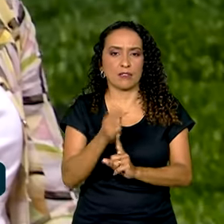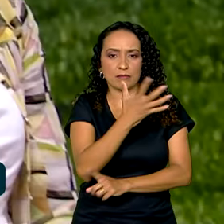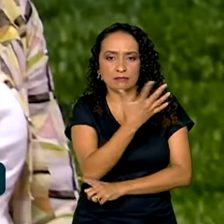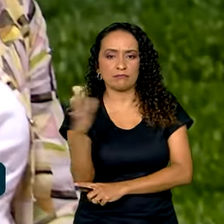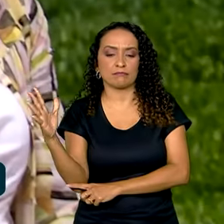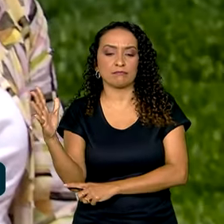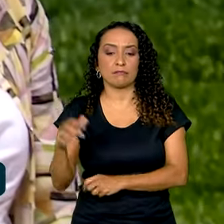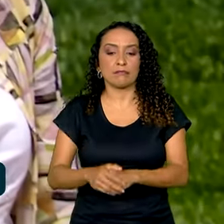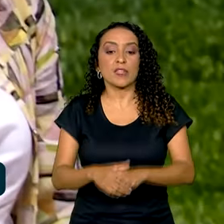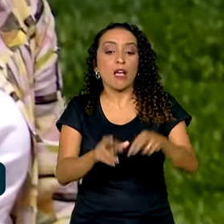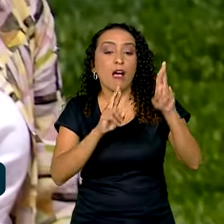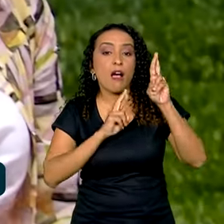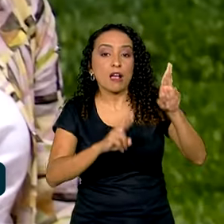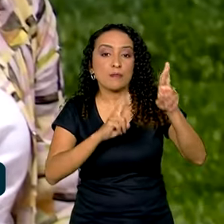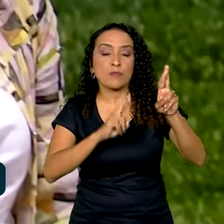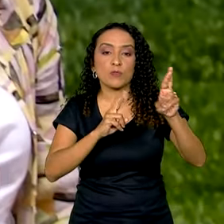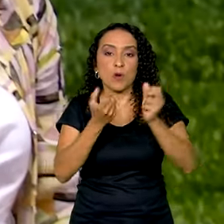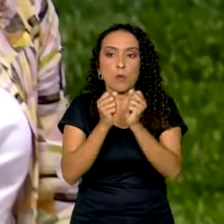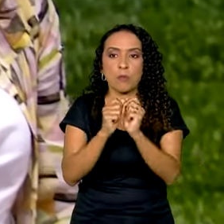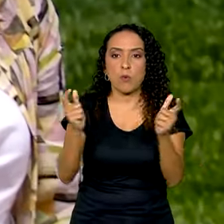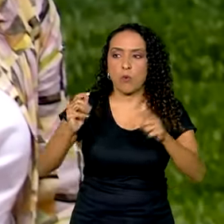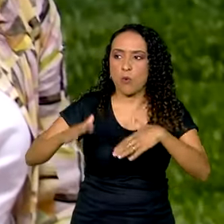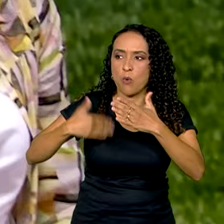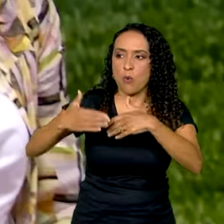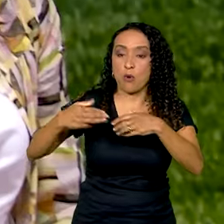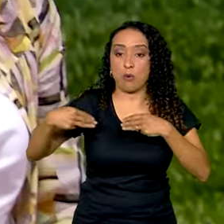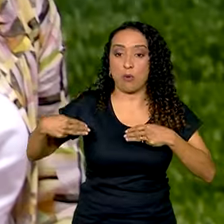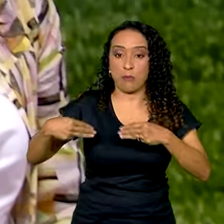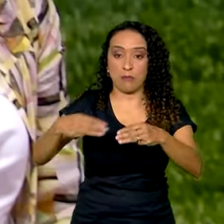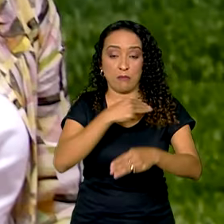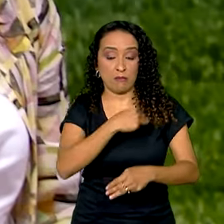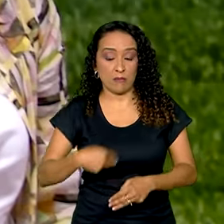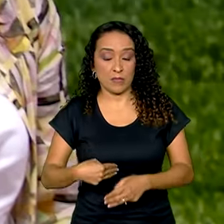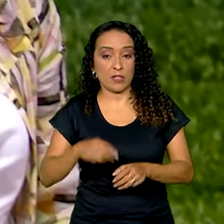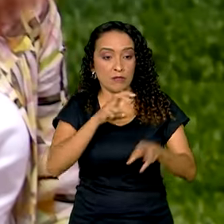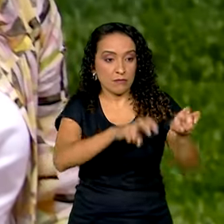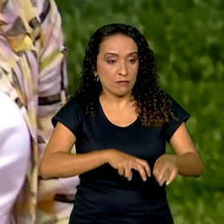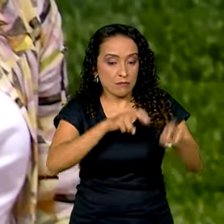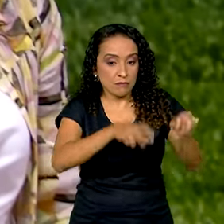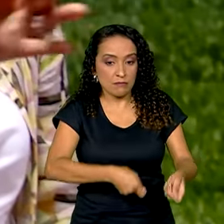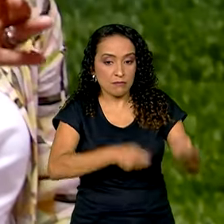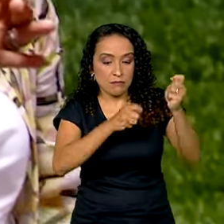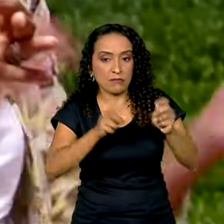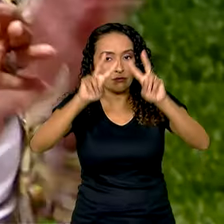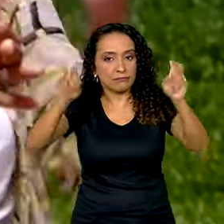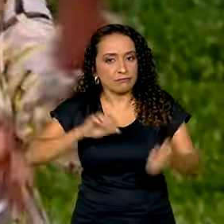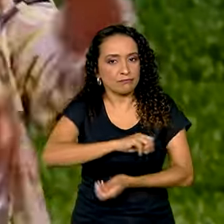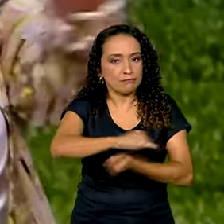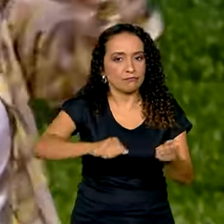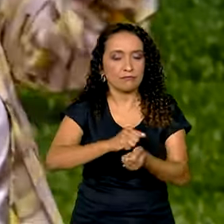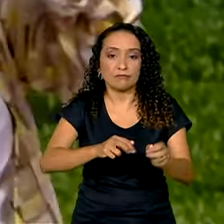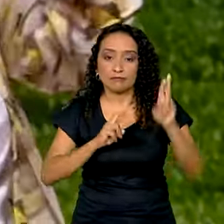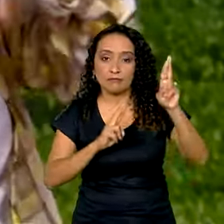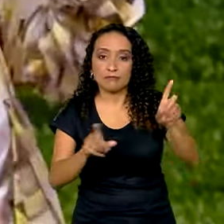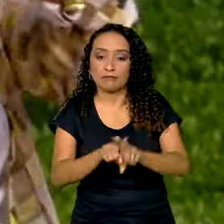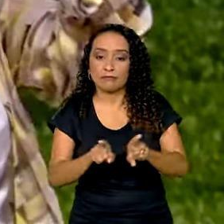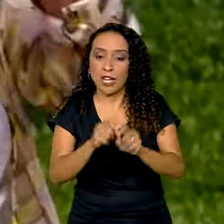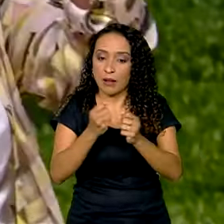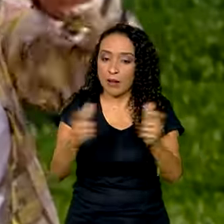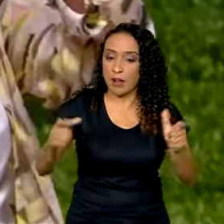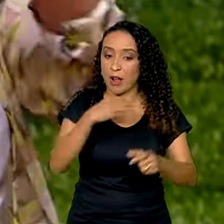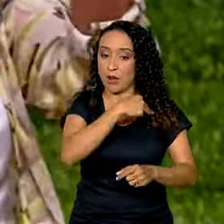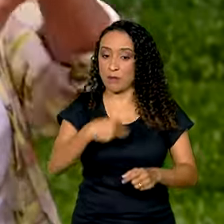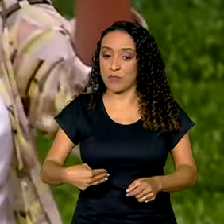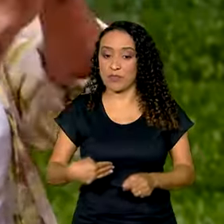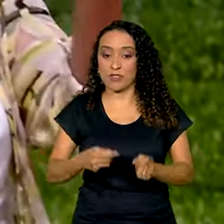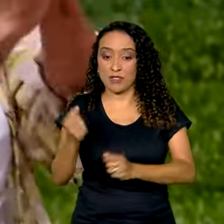ambientais. A esperança aumenta quando o ministro da Agricultura está defendendo a sustentabilidade. A esperança aumenta quando o ministro da